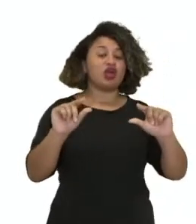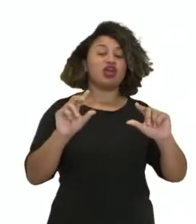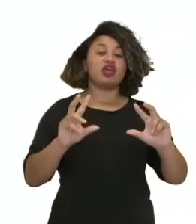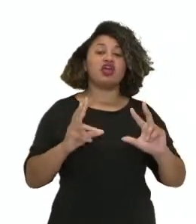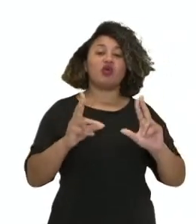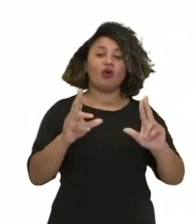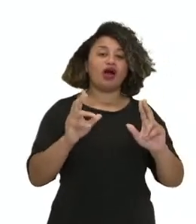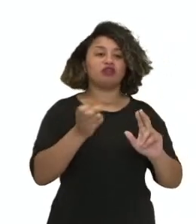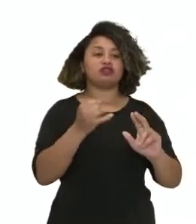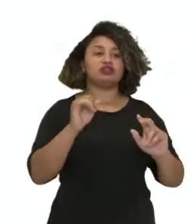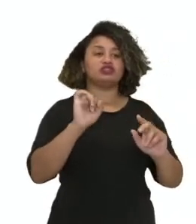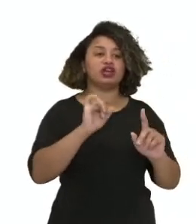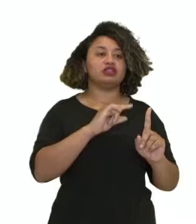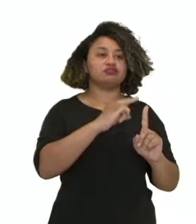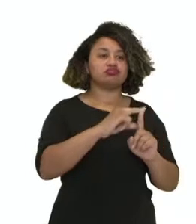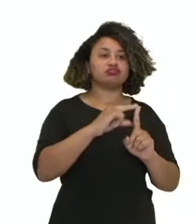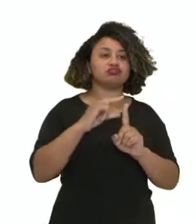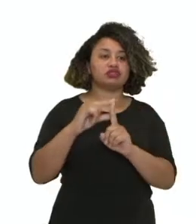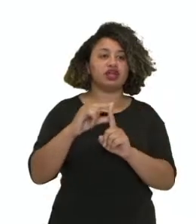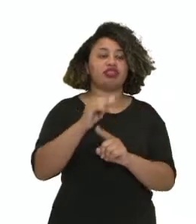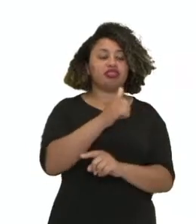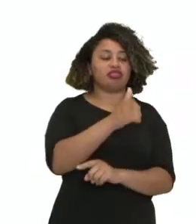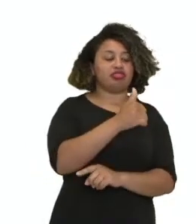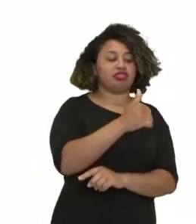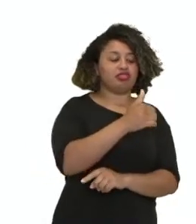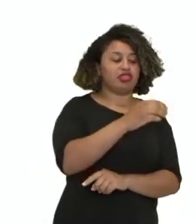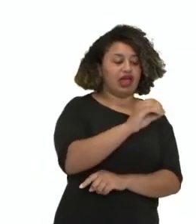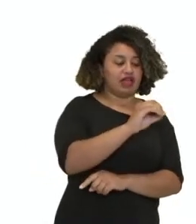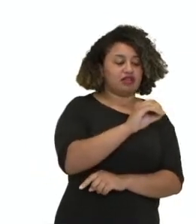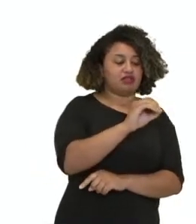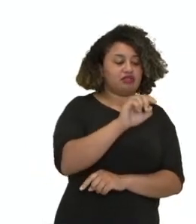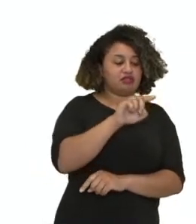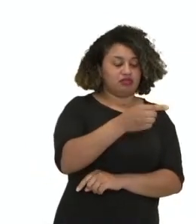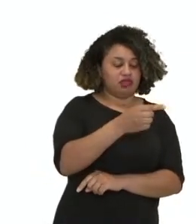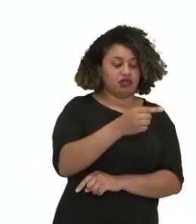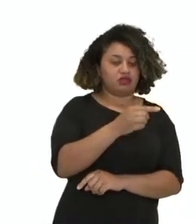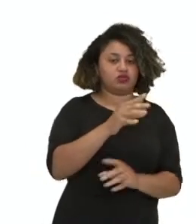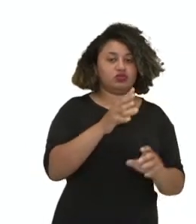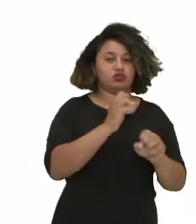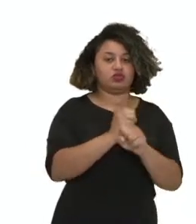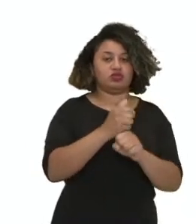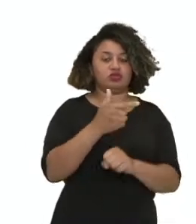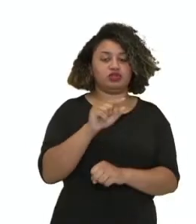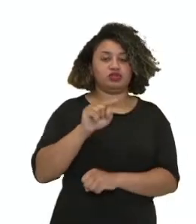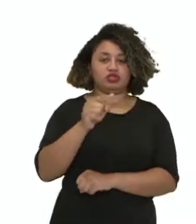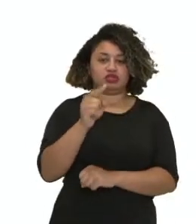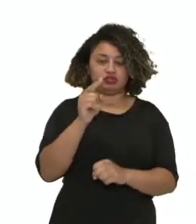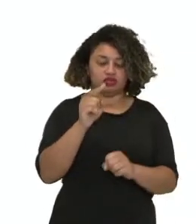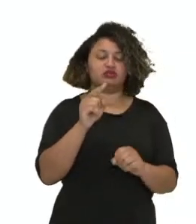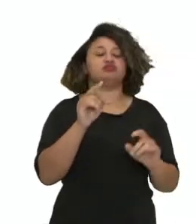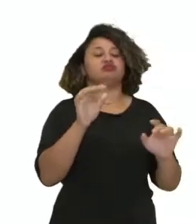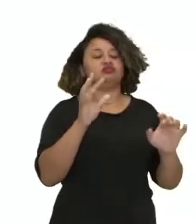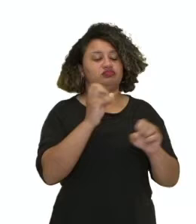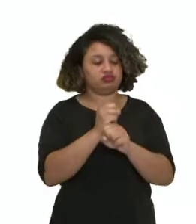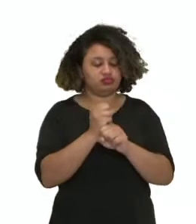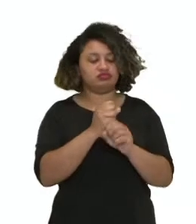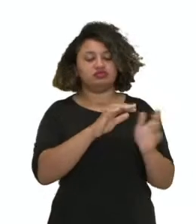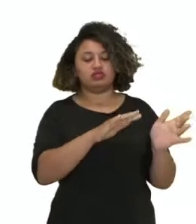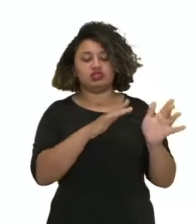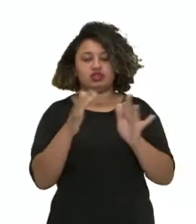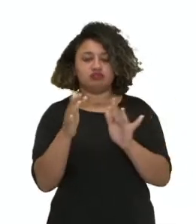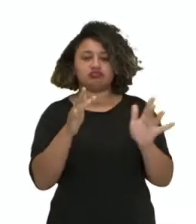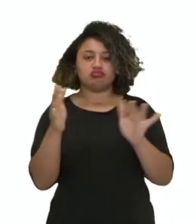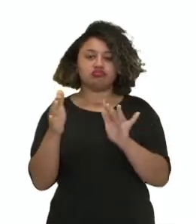Então, aqui, ó, pessoal, 10.000 mais 2.000, 12.000, 12.000 mais 2.000, 14.000 e